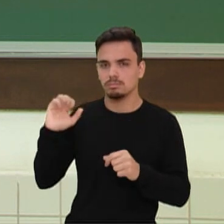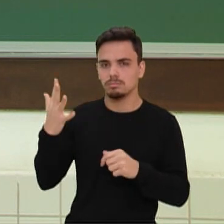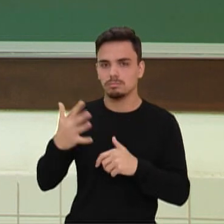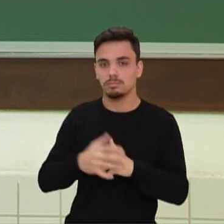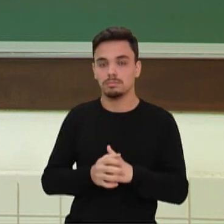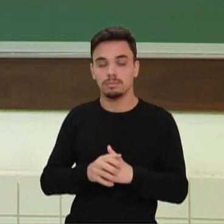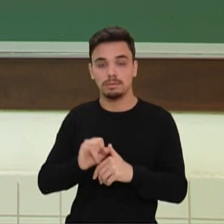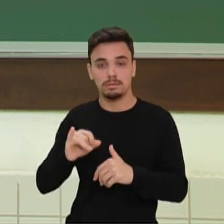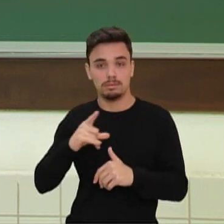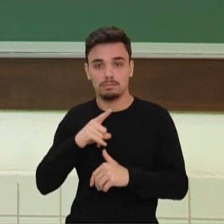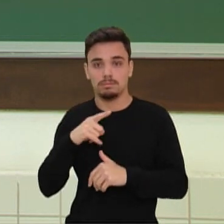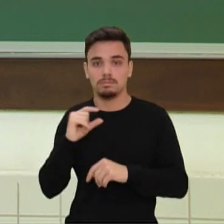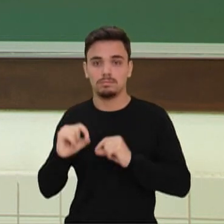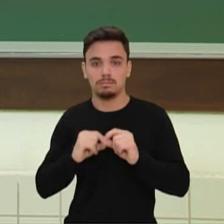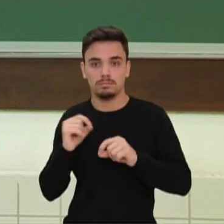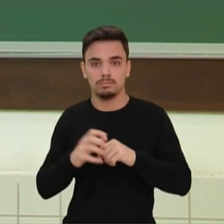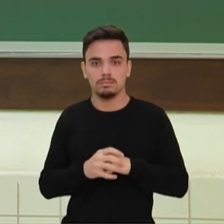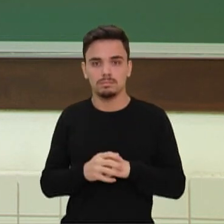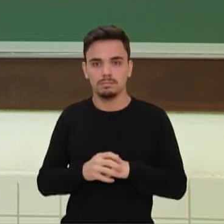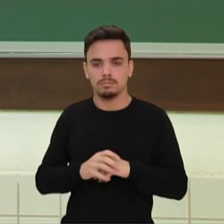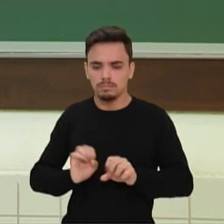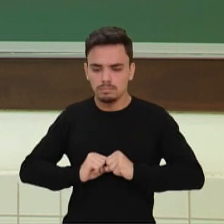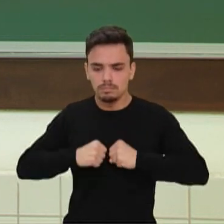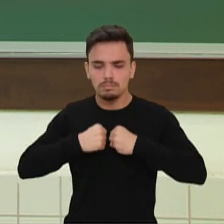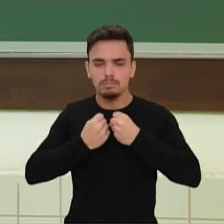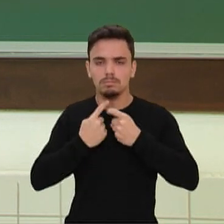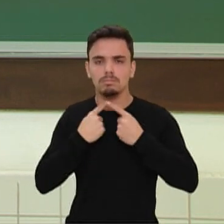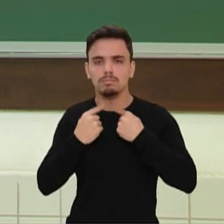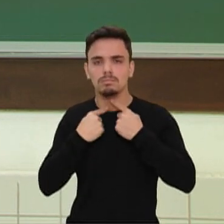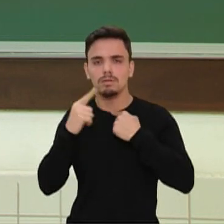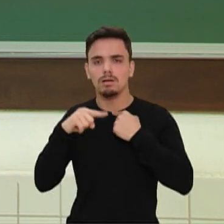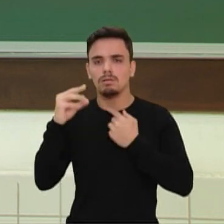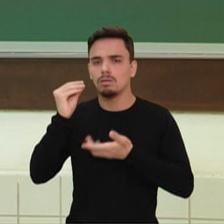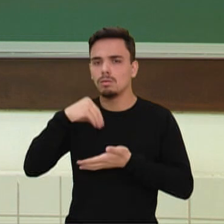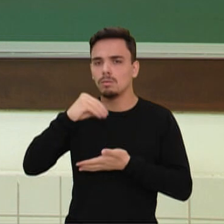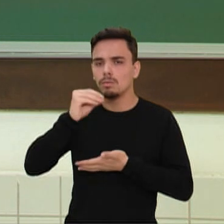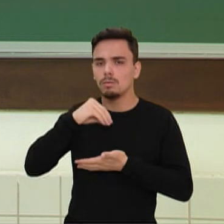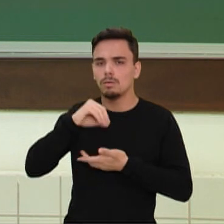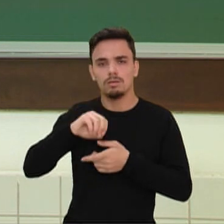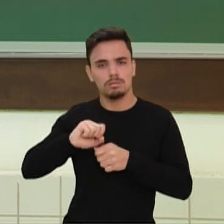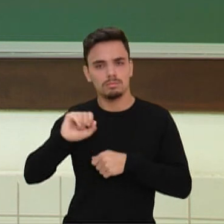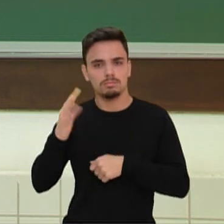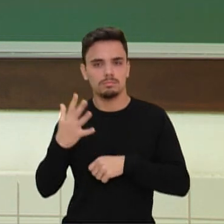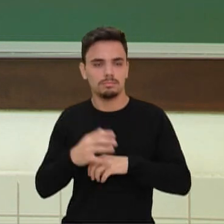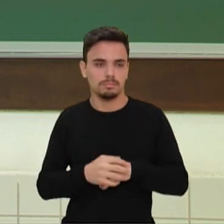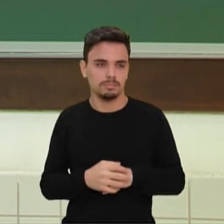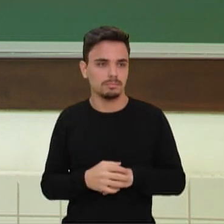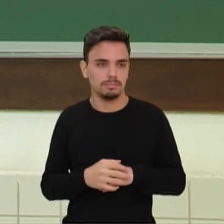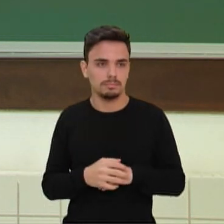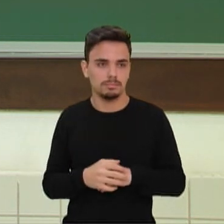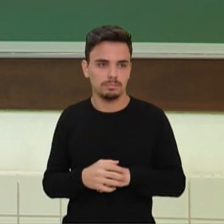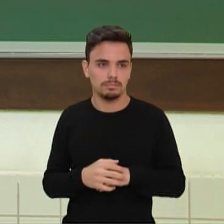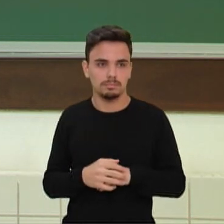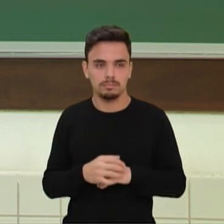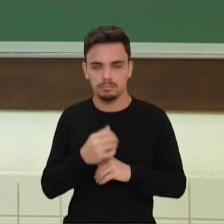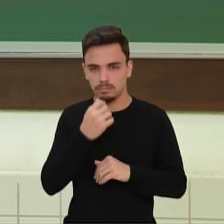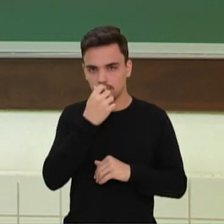isso acontece, esses impulsos que são mais fracos ficam submetidos.